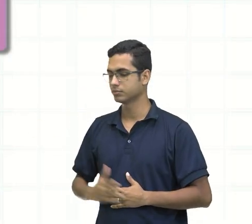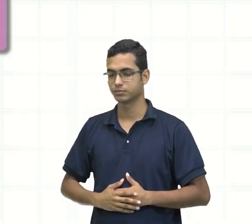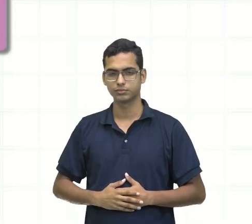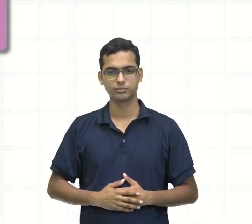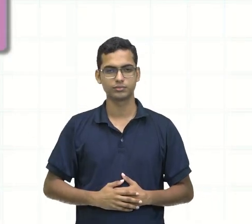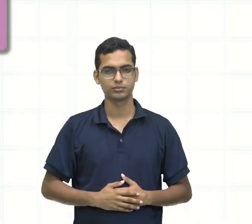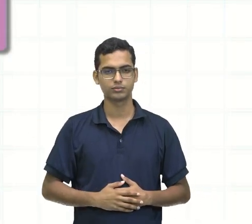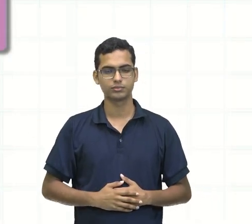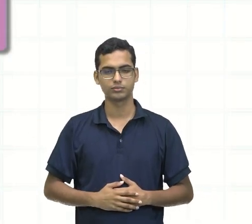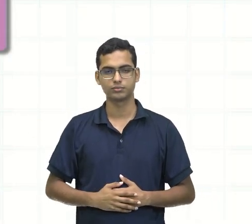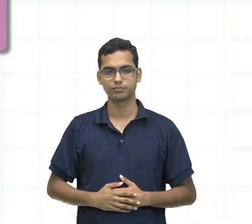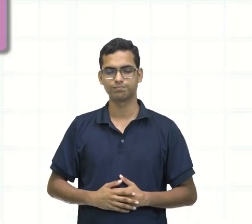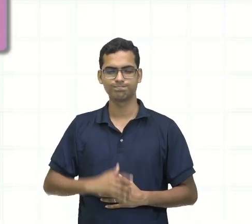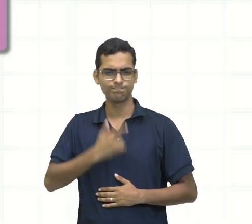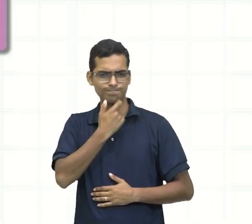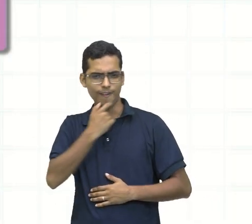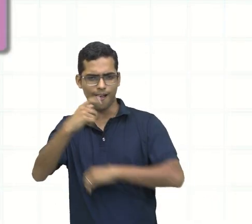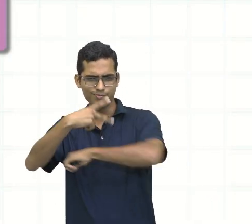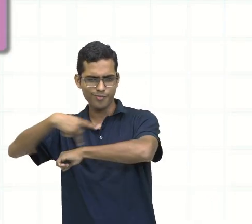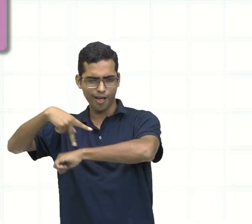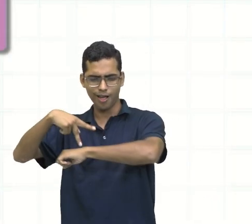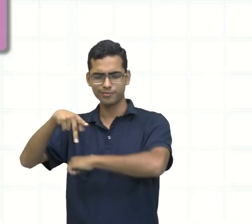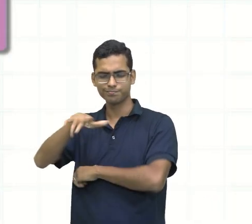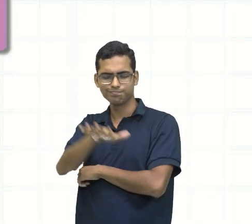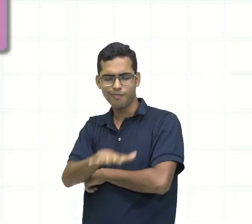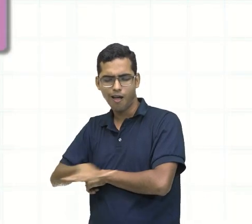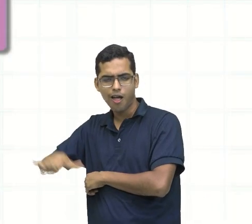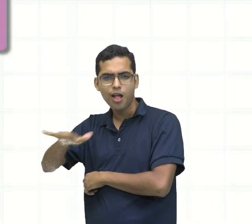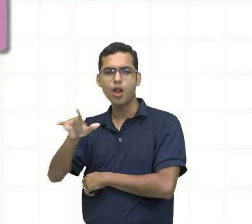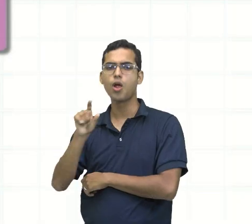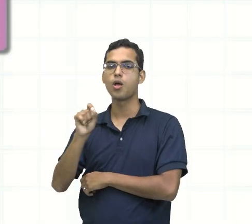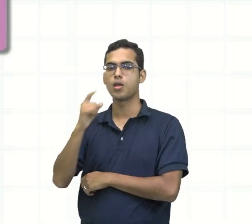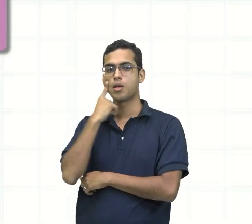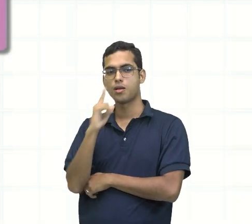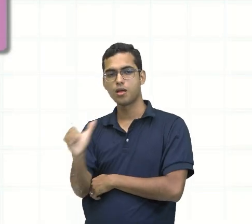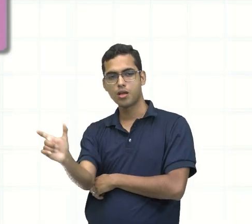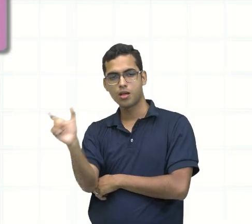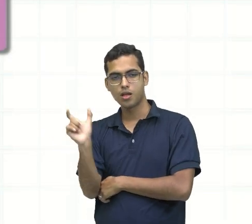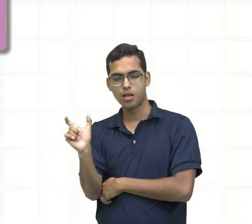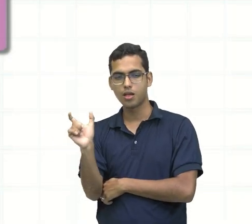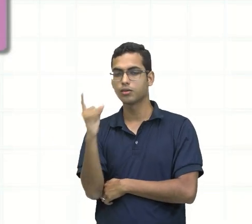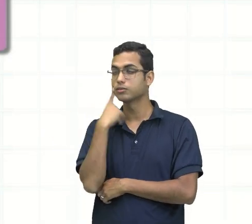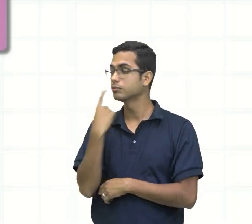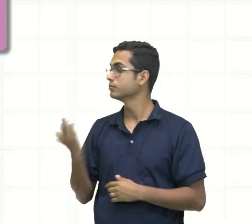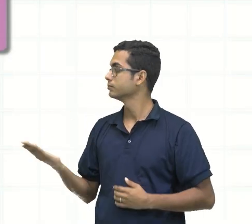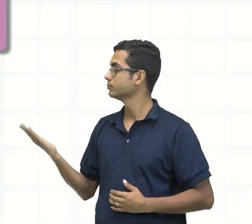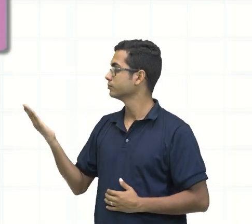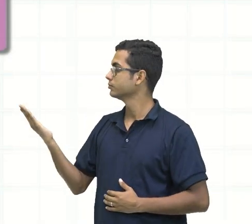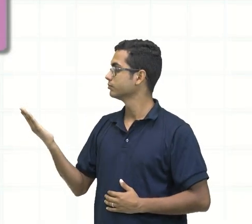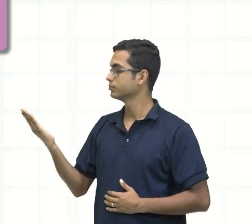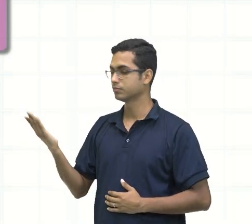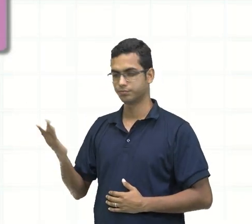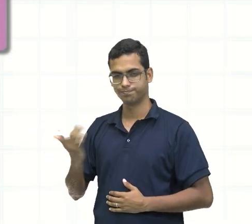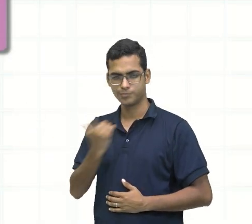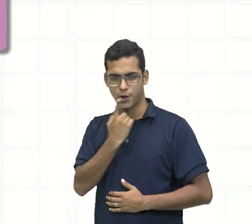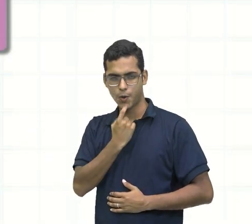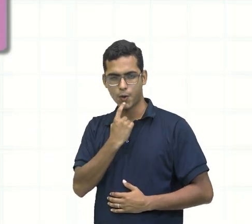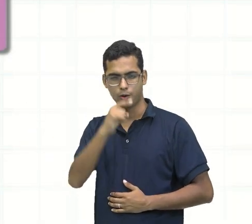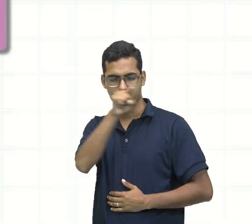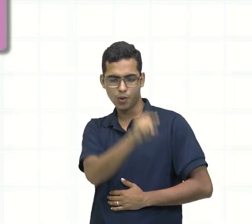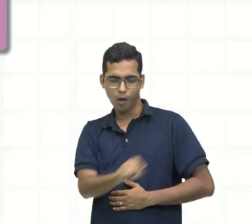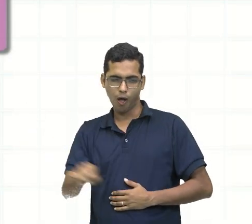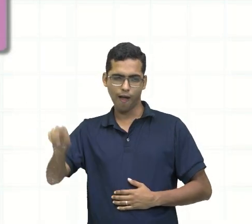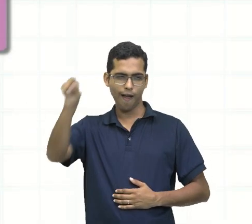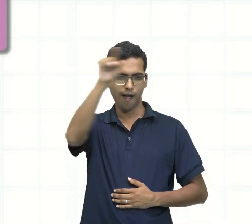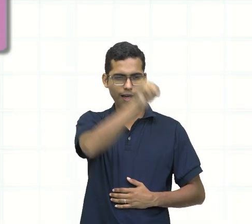região da Inglaterra, né, da Grã-Bretanha, este objeto, que é um guarda-roupa, né, então você vê as gavetinhas